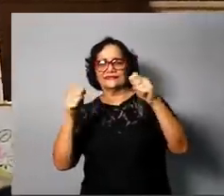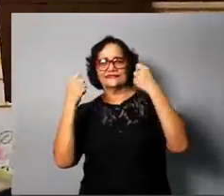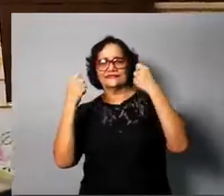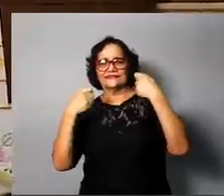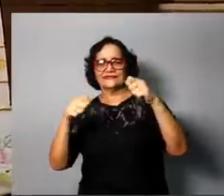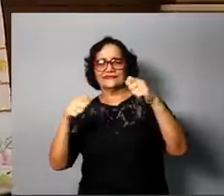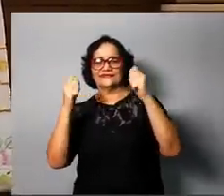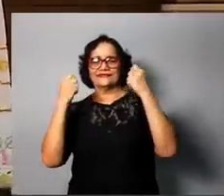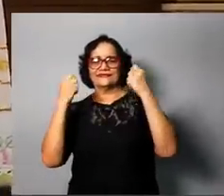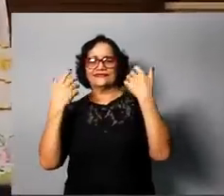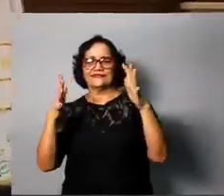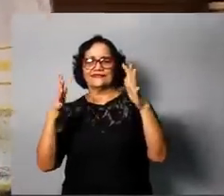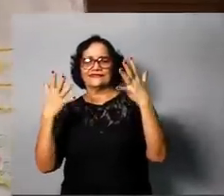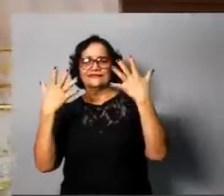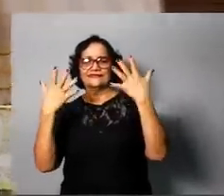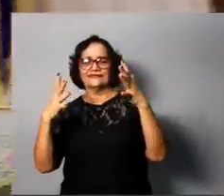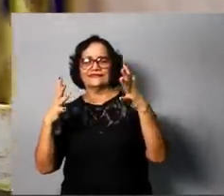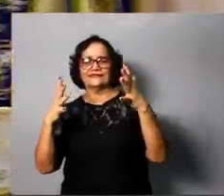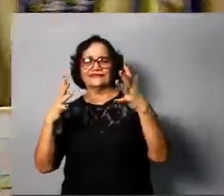aleluia.